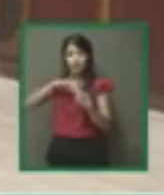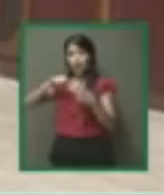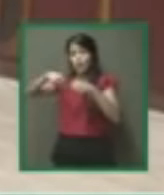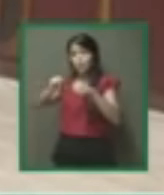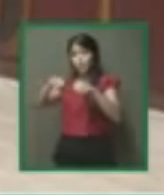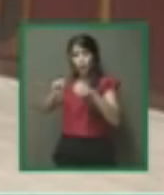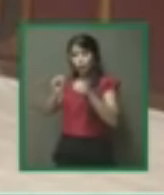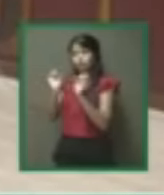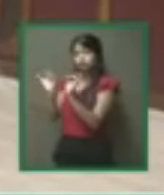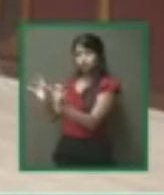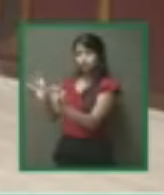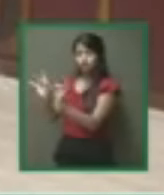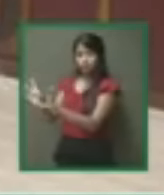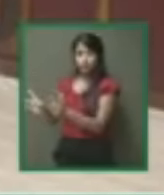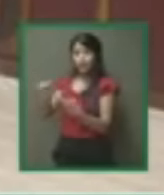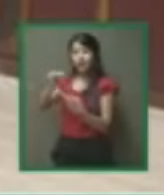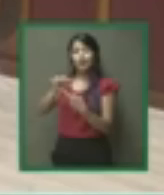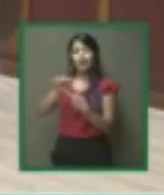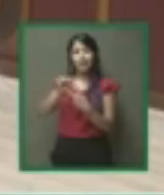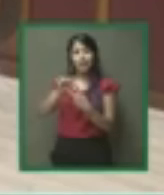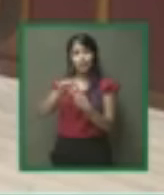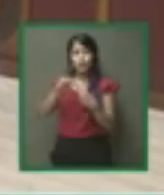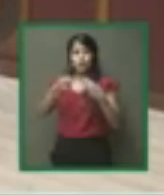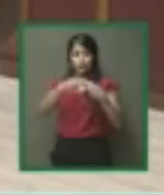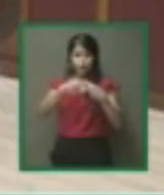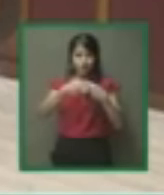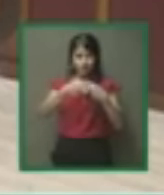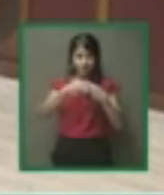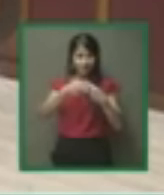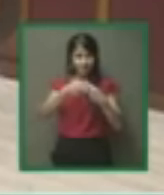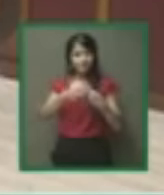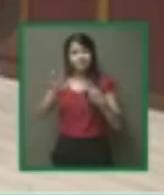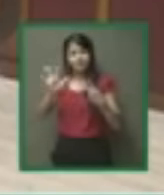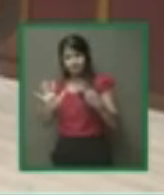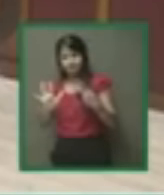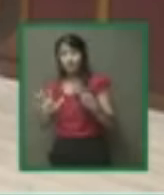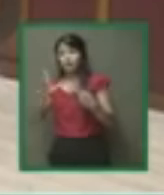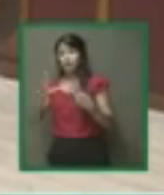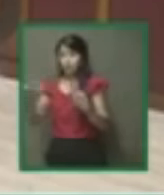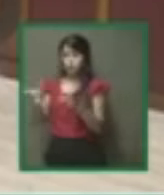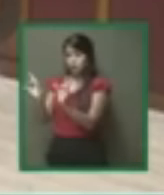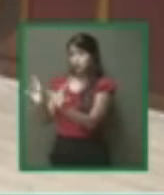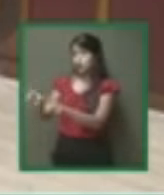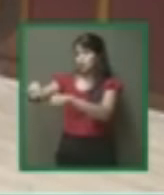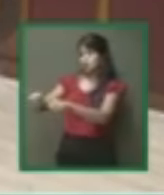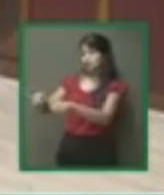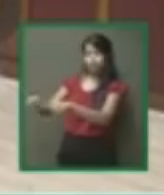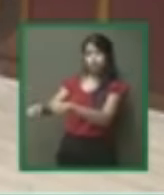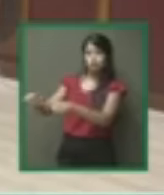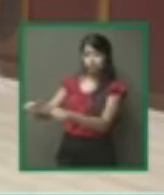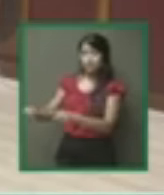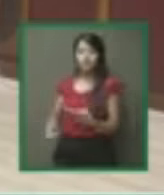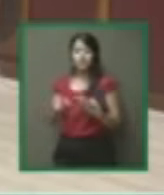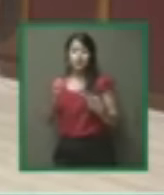tinha, que era o Arthur que usava, mas estava no nome do Welder. E com o dinheiro dessa moto, o